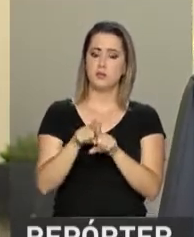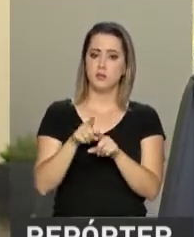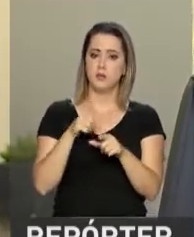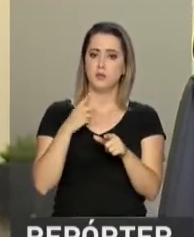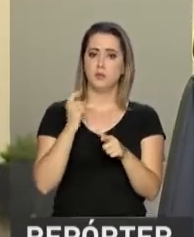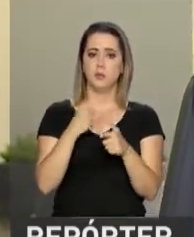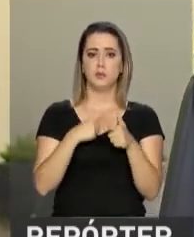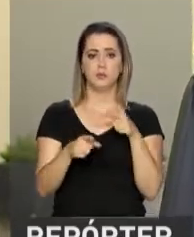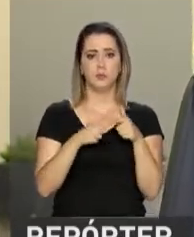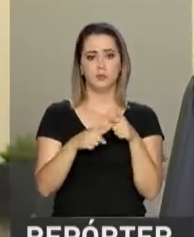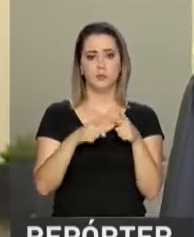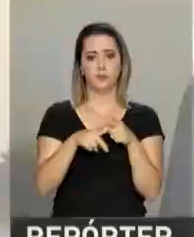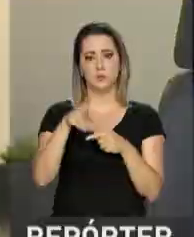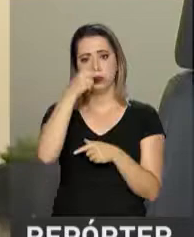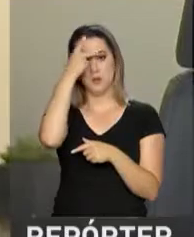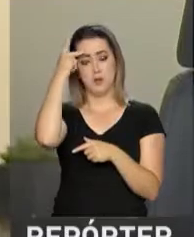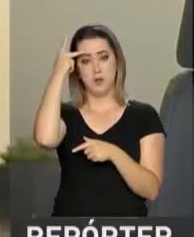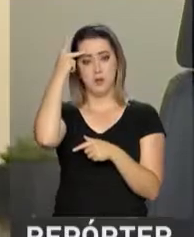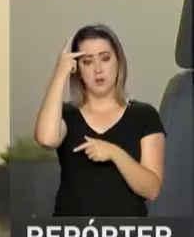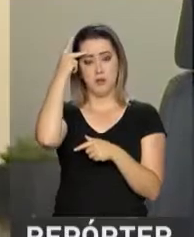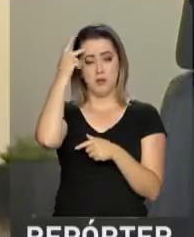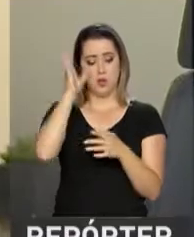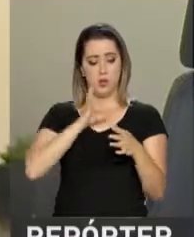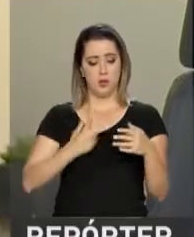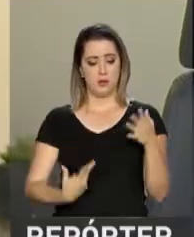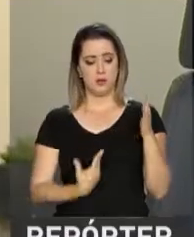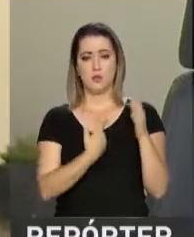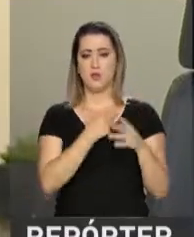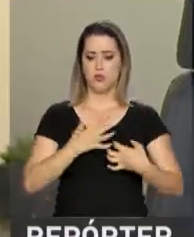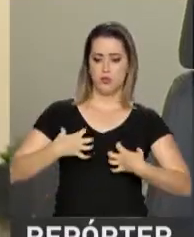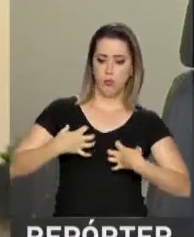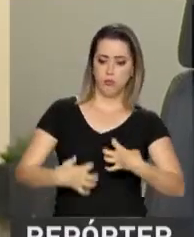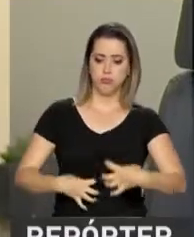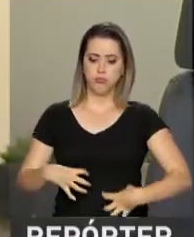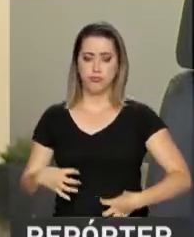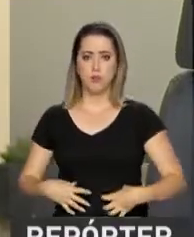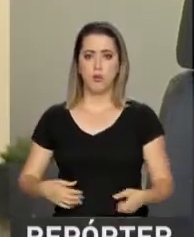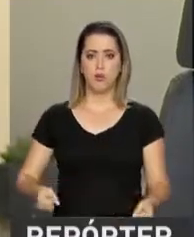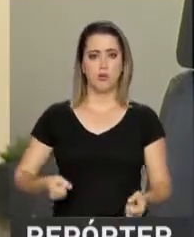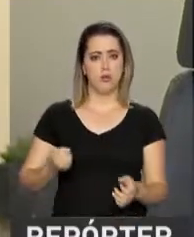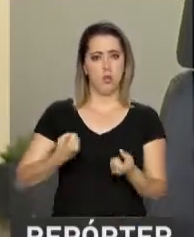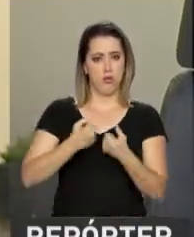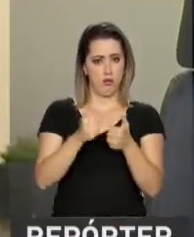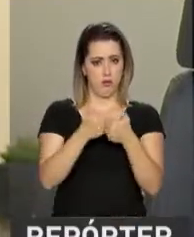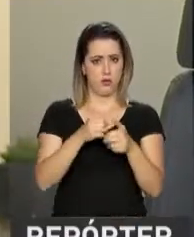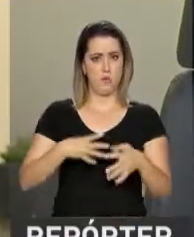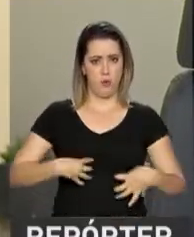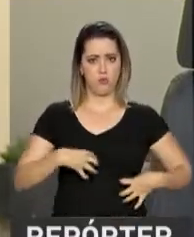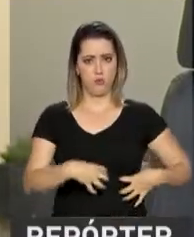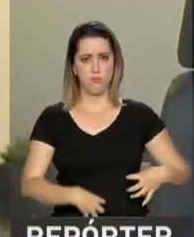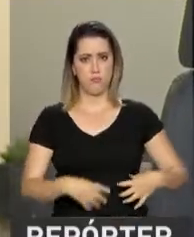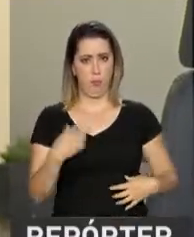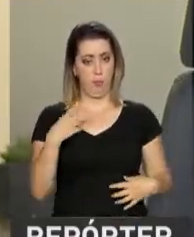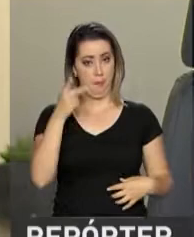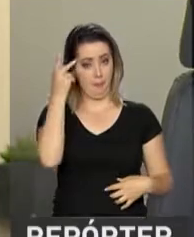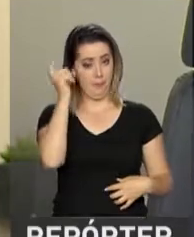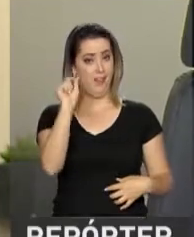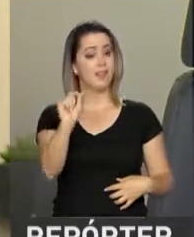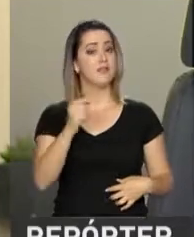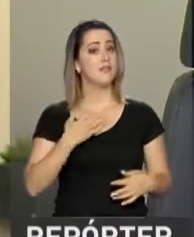do transporte dos órgãos por meio de um convênio e dentro seguindo essa diretriz do pau e